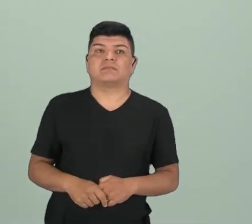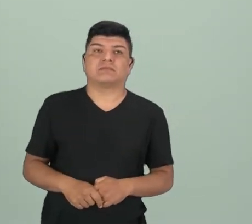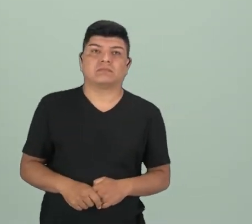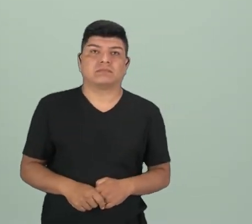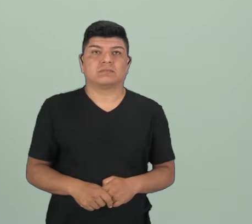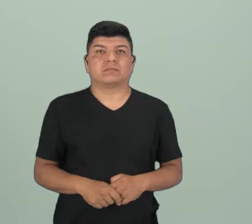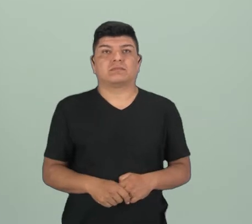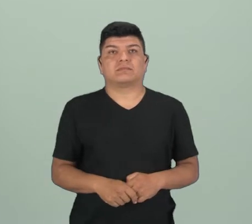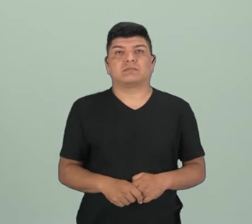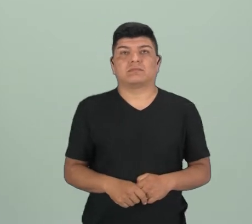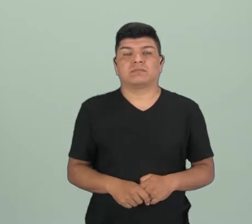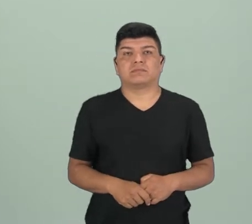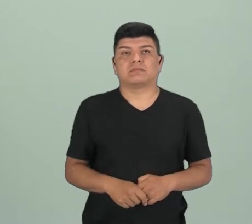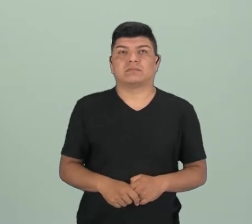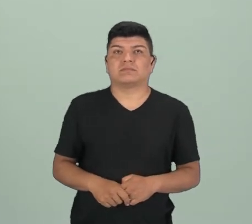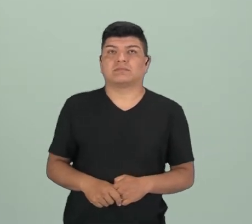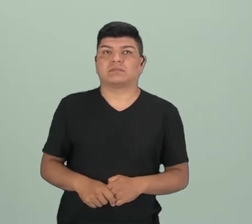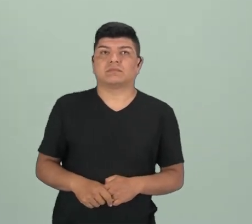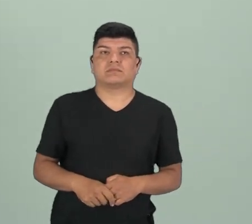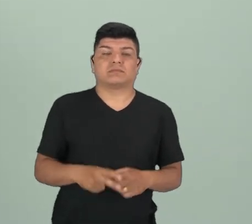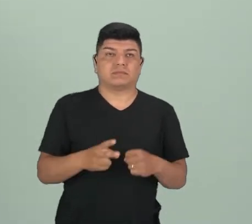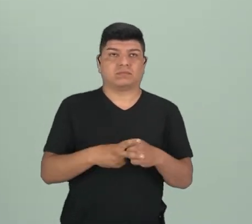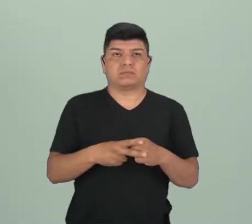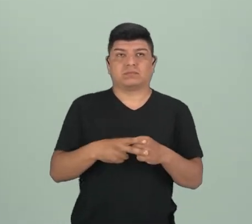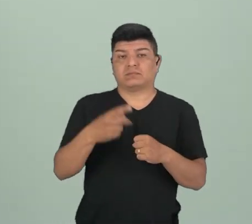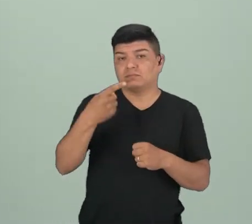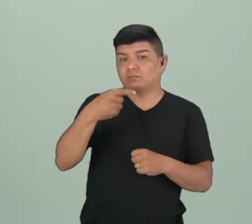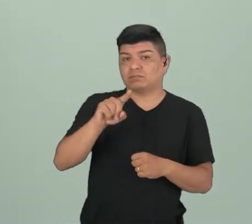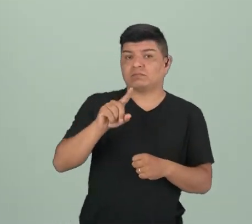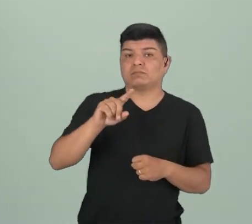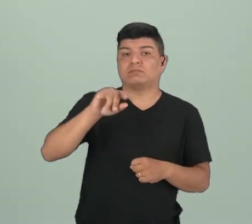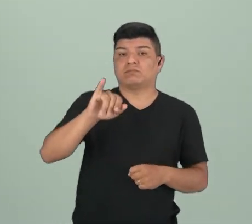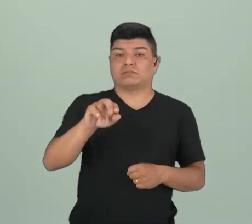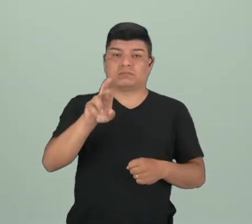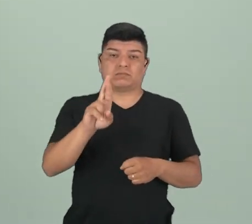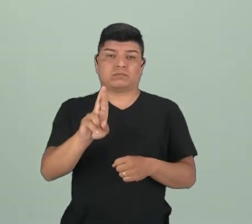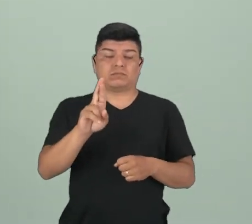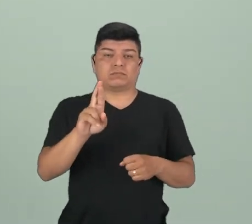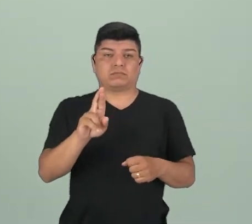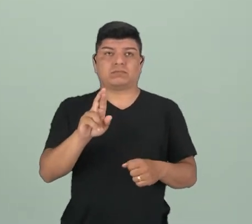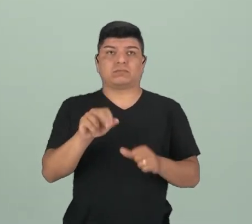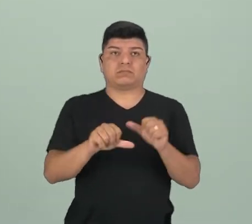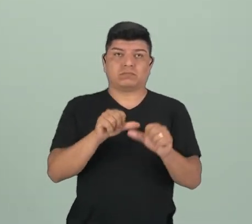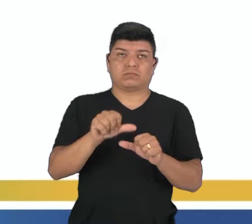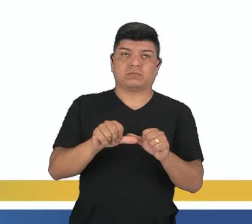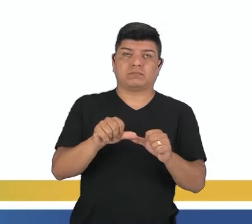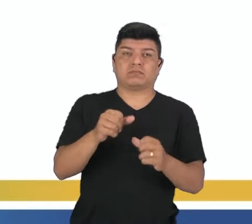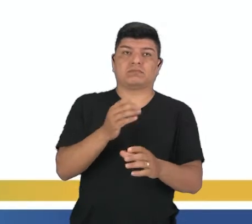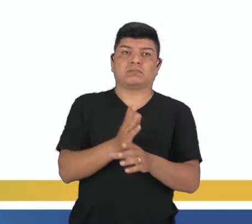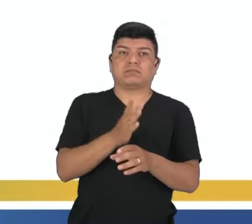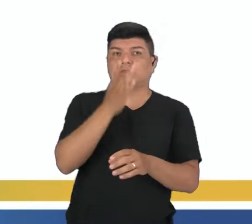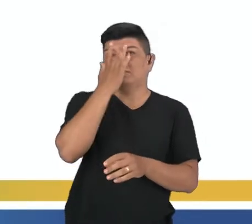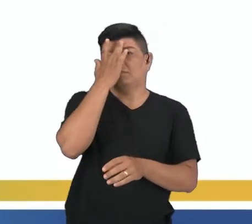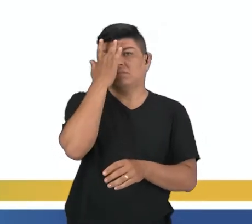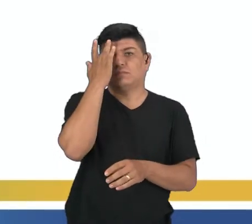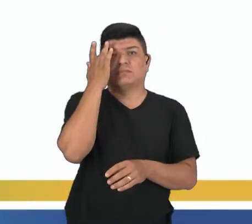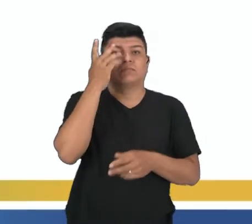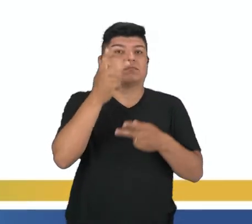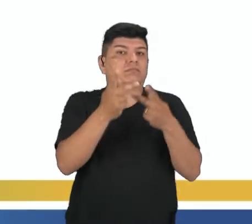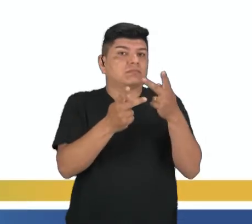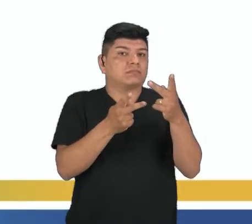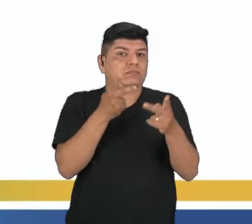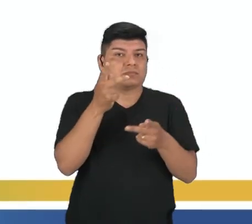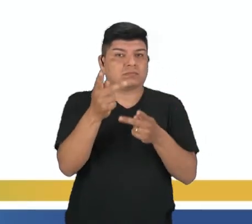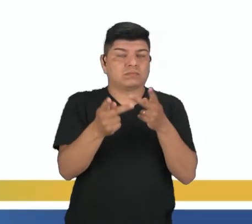né? Então, né, o verbo ir, né, ele também sofre a mudança de acordo com a pessoa que tudo que eu tô falando, né,